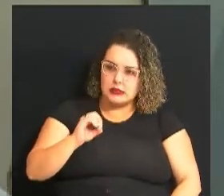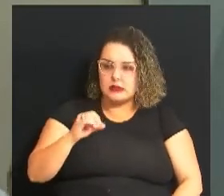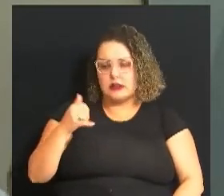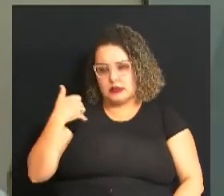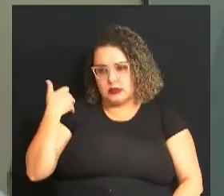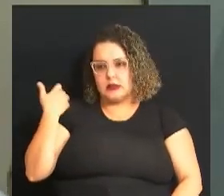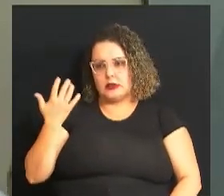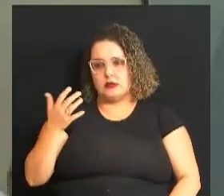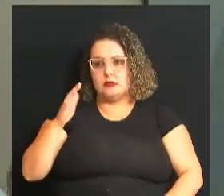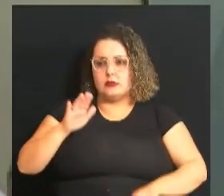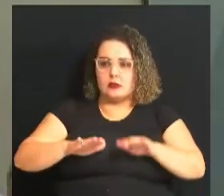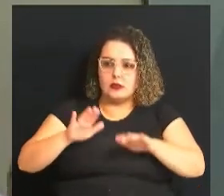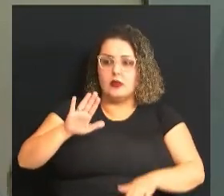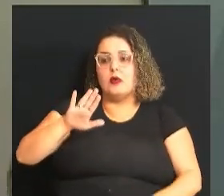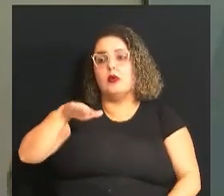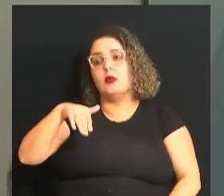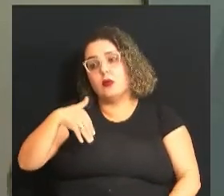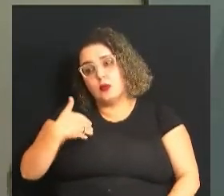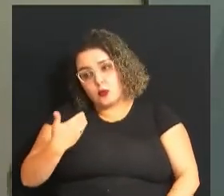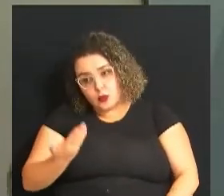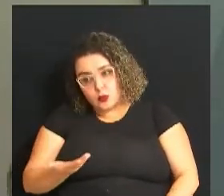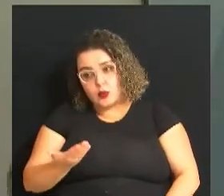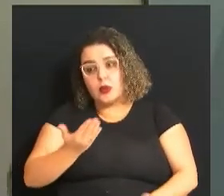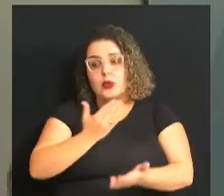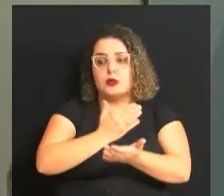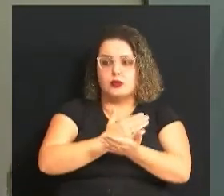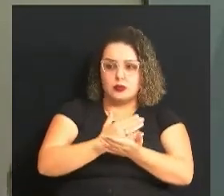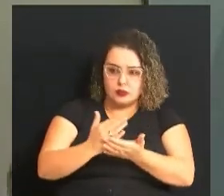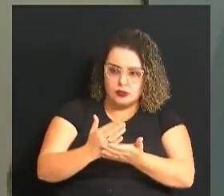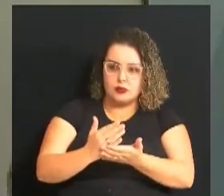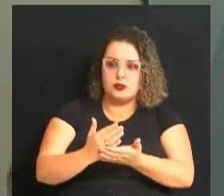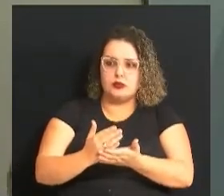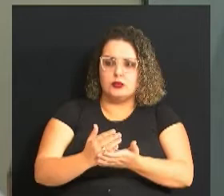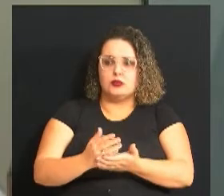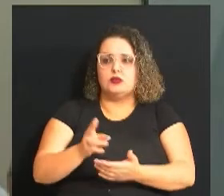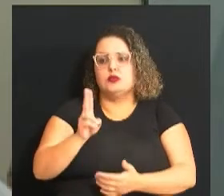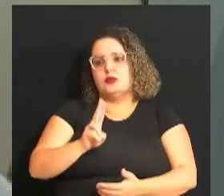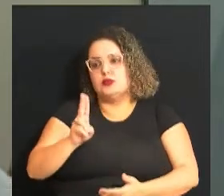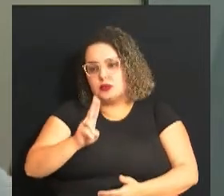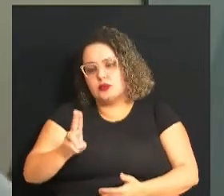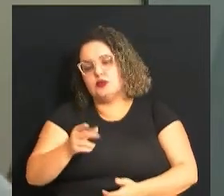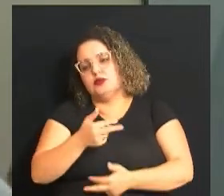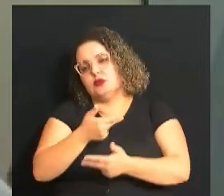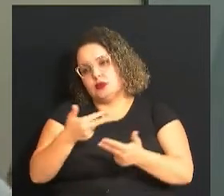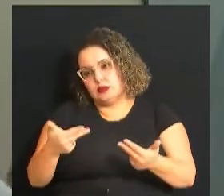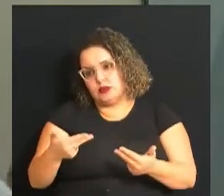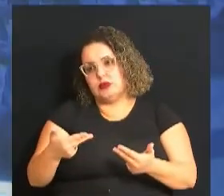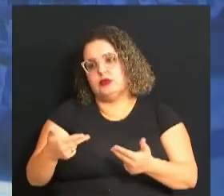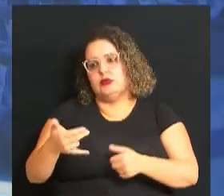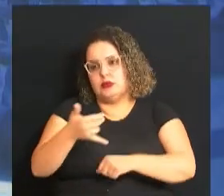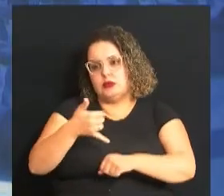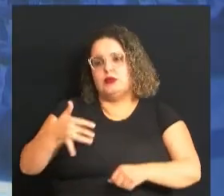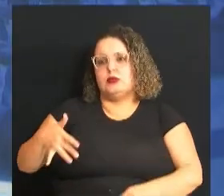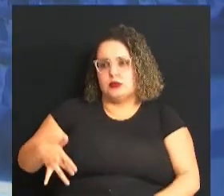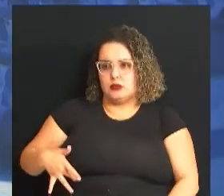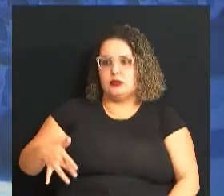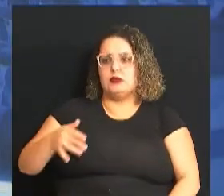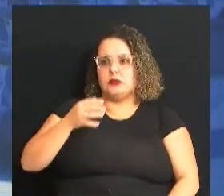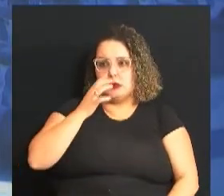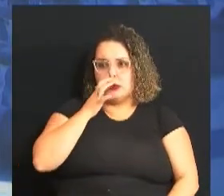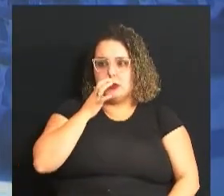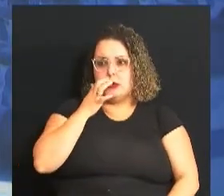muito quando foi o início da exposição. Uma Então, investigação?